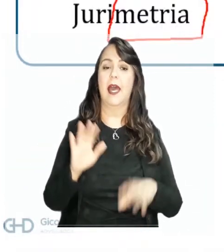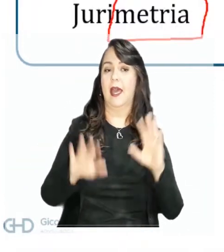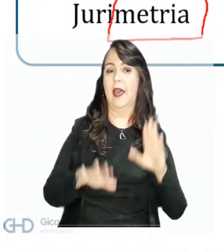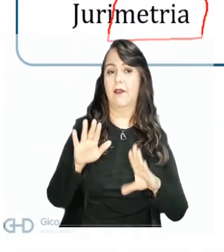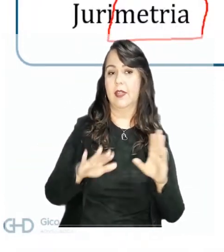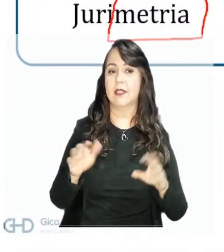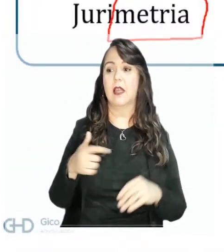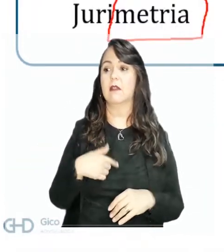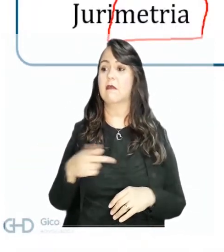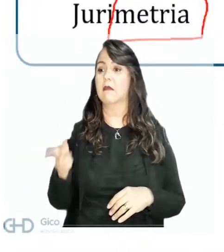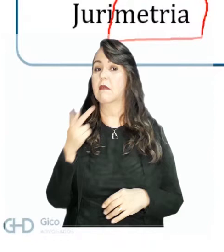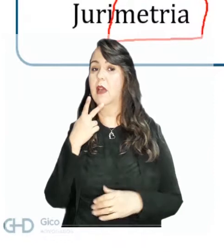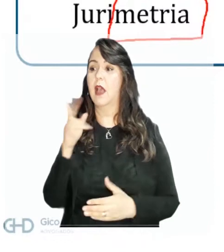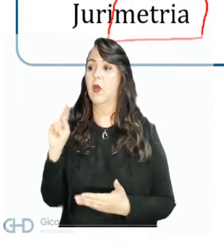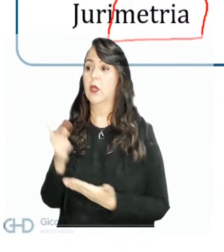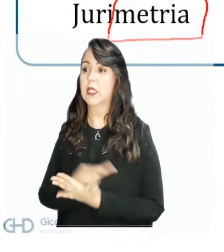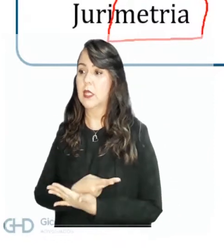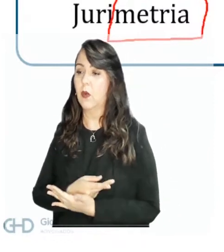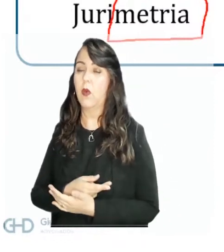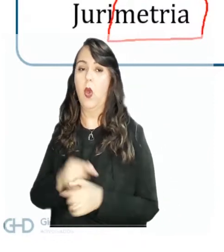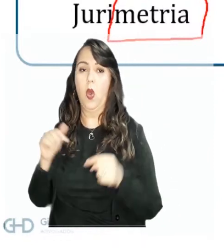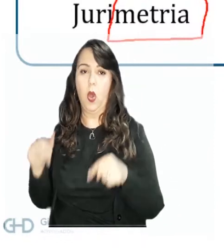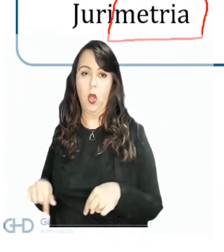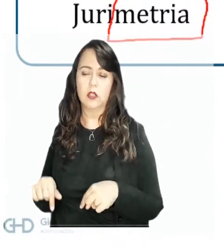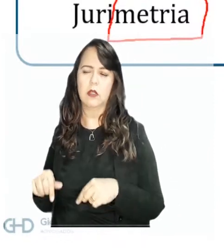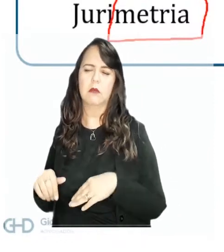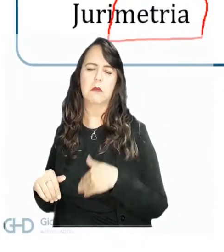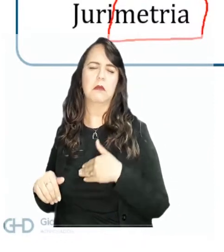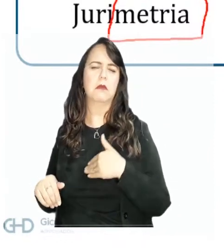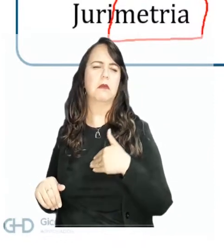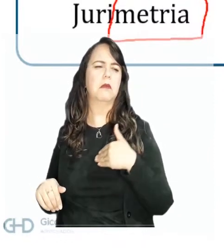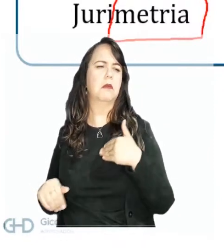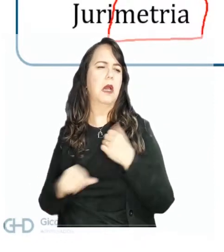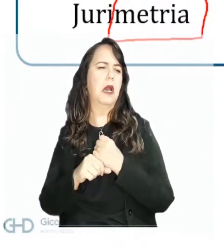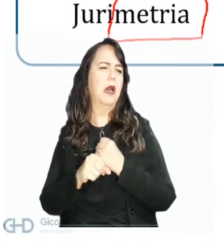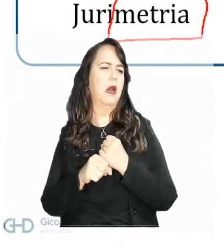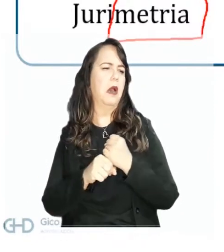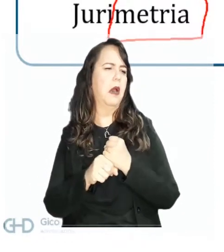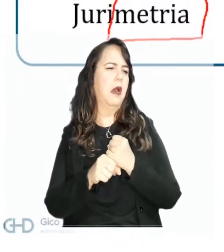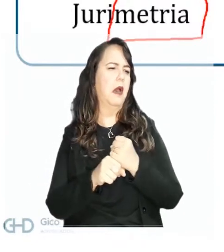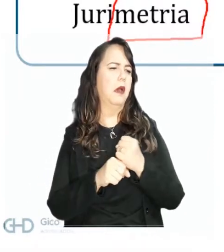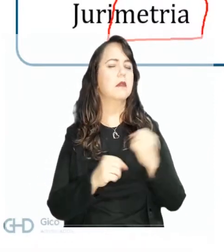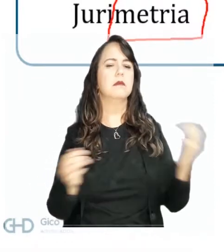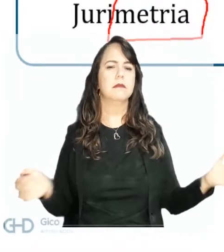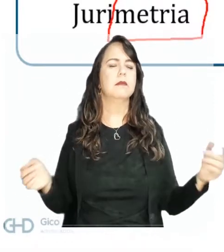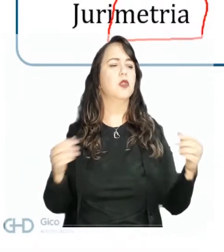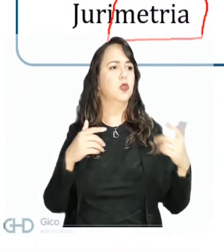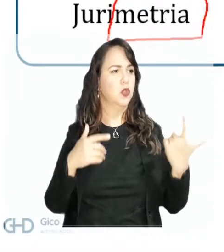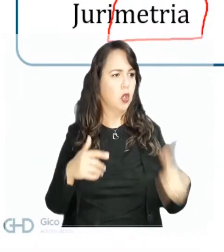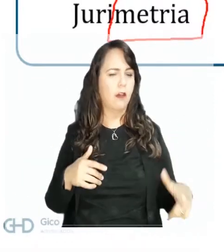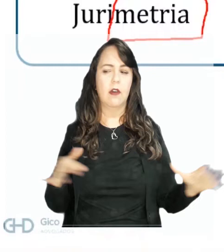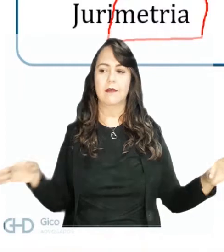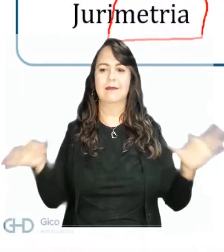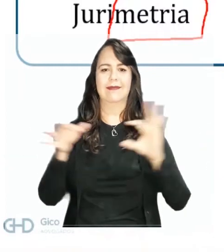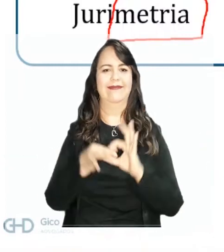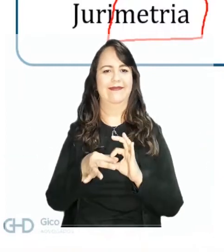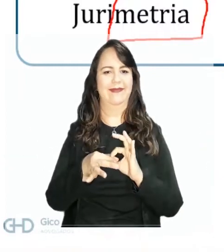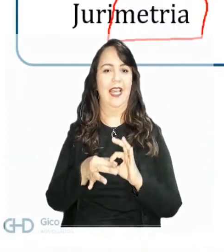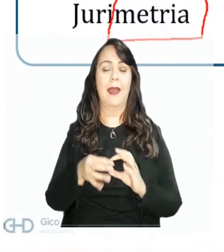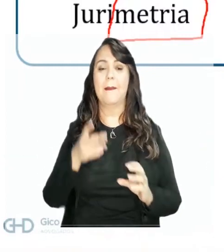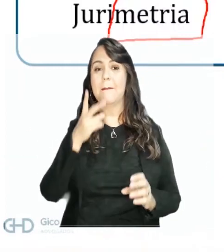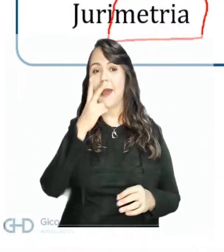por passagem aérea. Mas o sistema aprende o comportamento. Ele fala, se daquele jeito aconteceu assim,